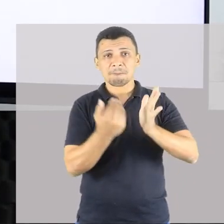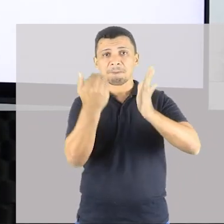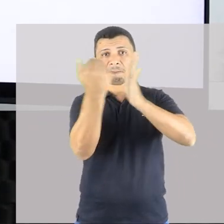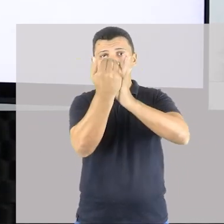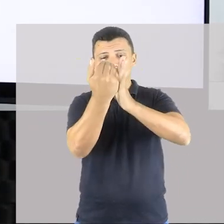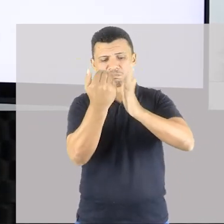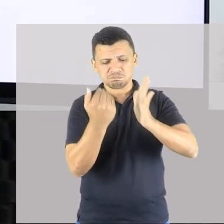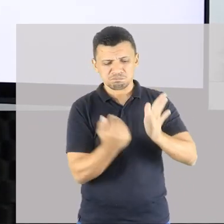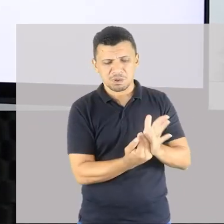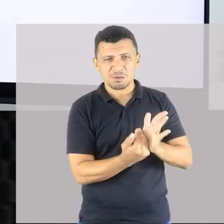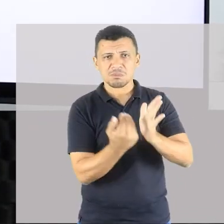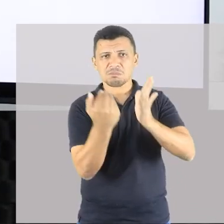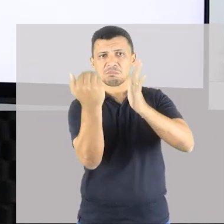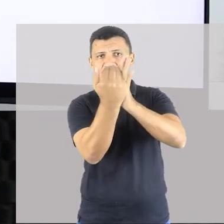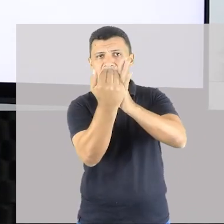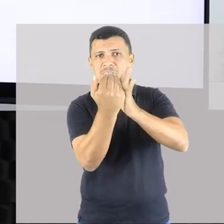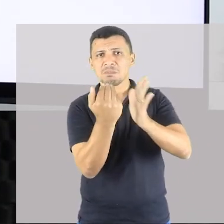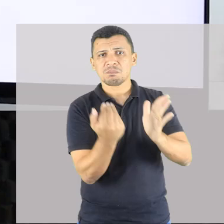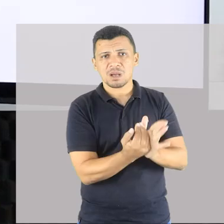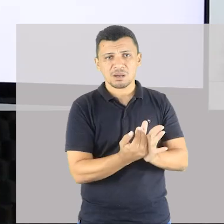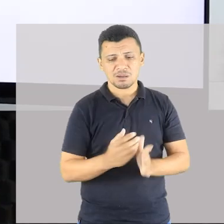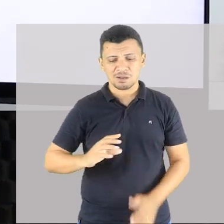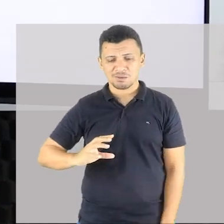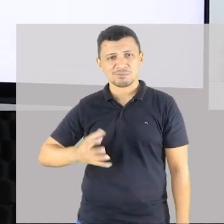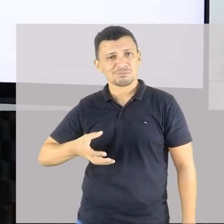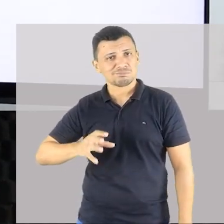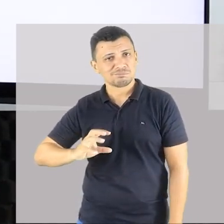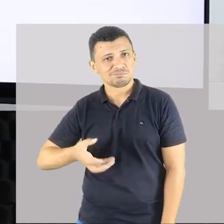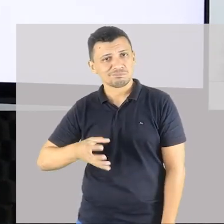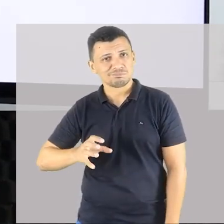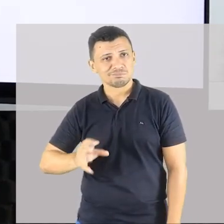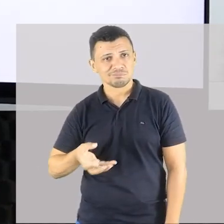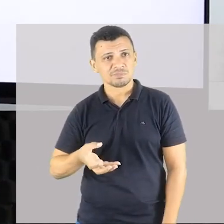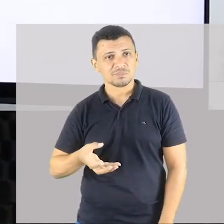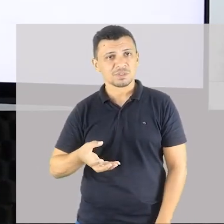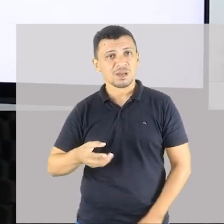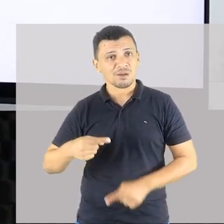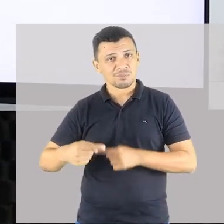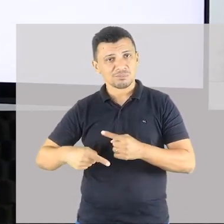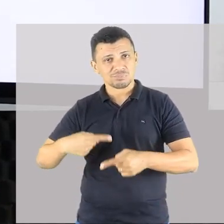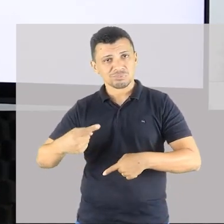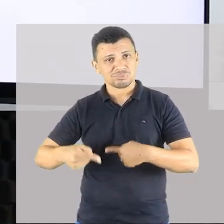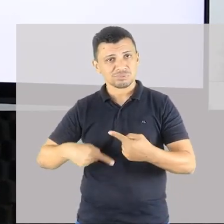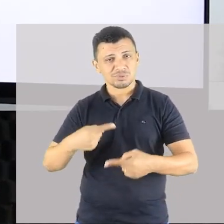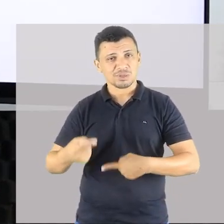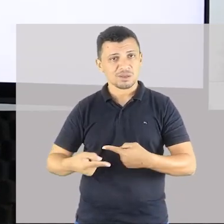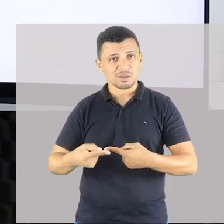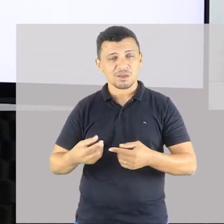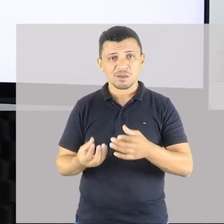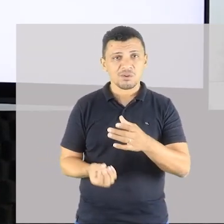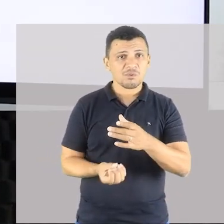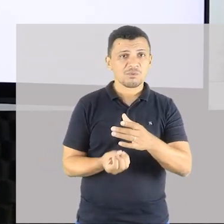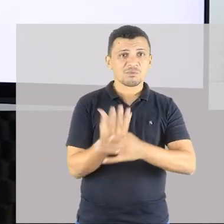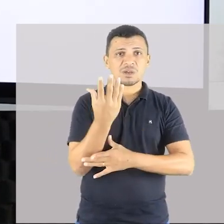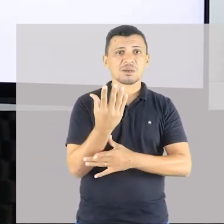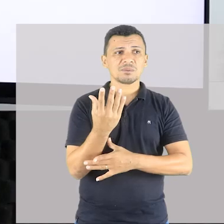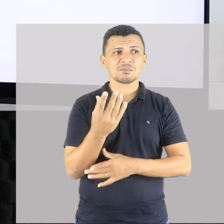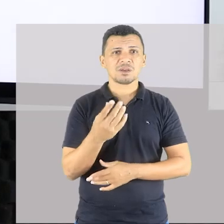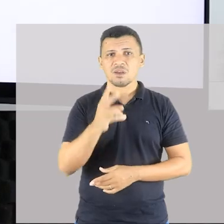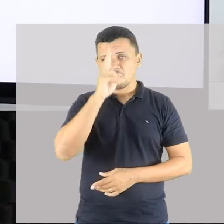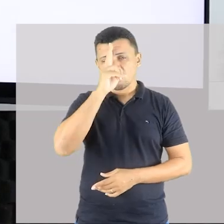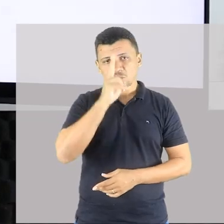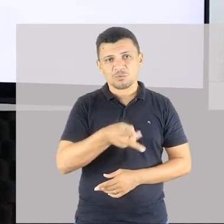nulo, de máximo para nulo, de máximo para nulo. Tá? Então, girando isso aqui, vai aparecendo